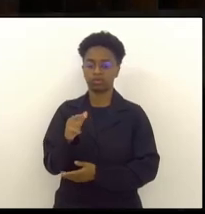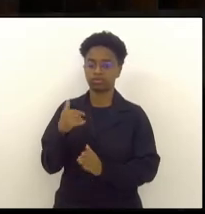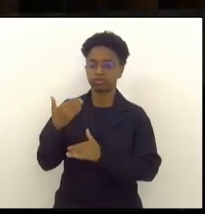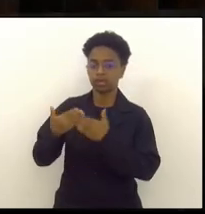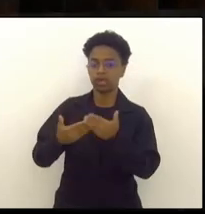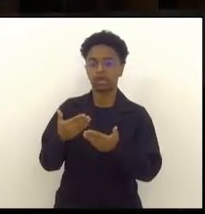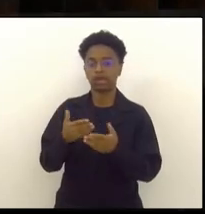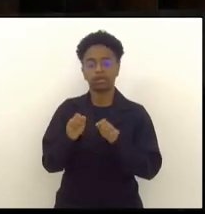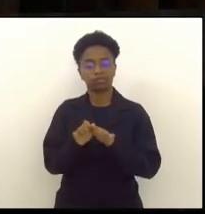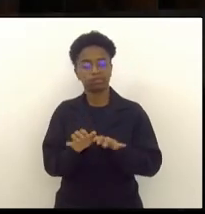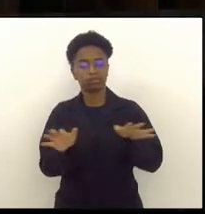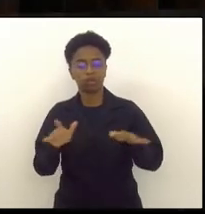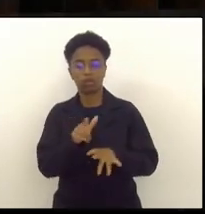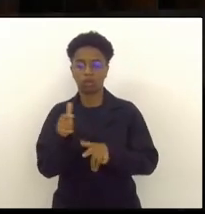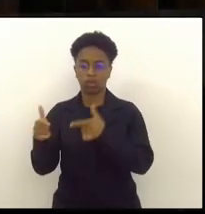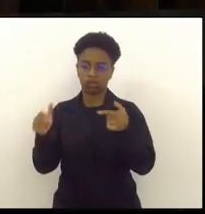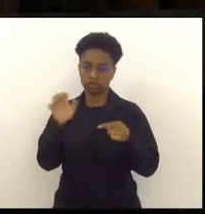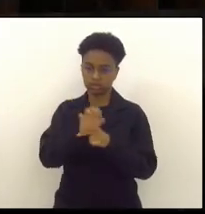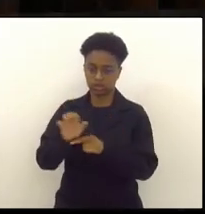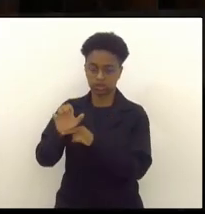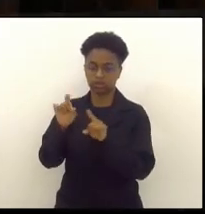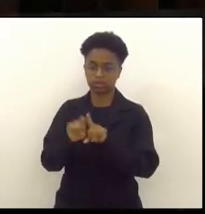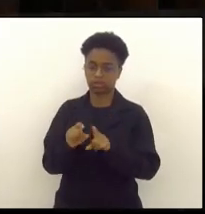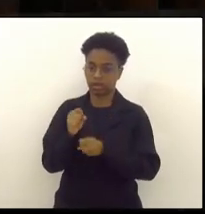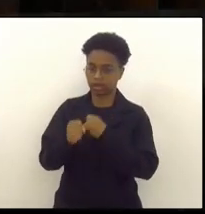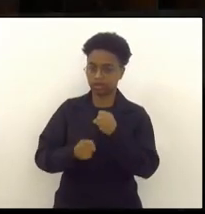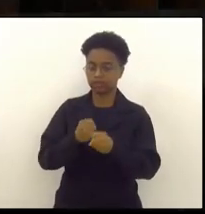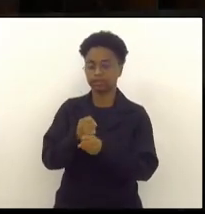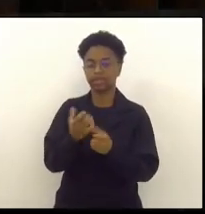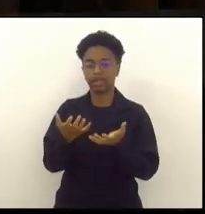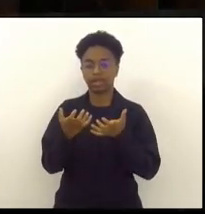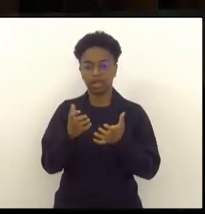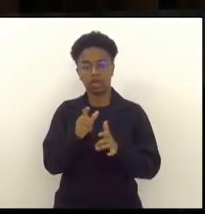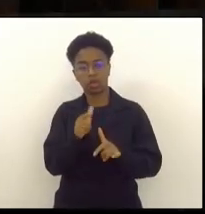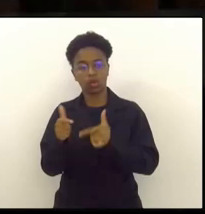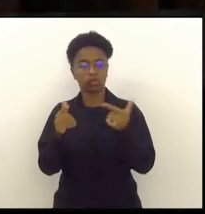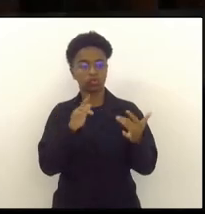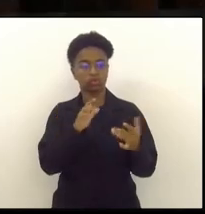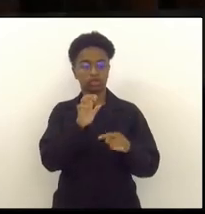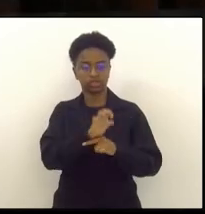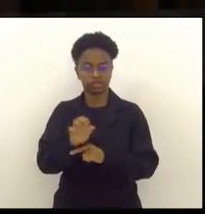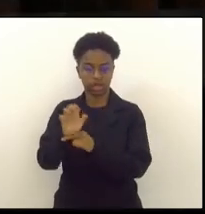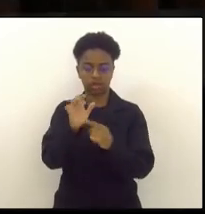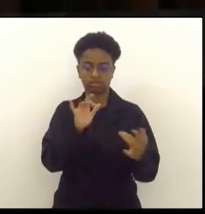outros estados. Ano que vem, pretendemos alcançar todos os estados brasileiros, e a